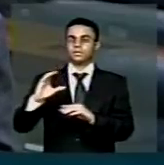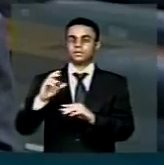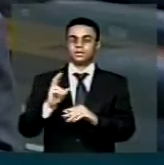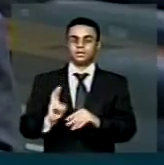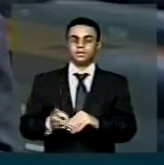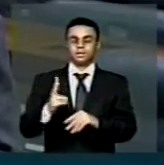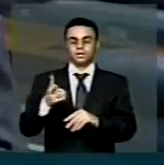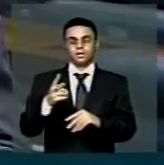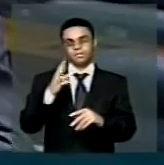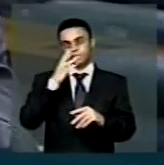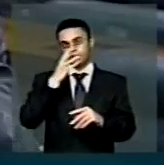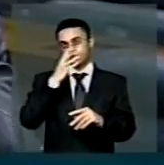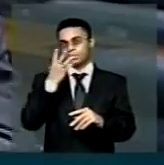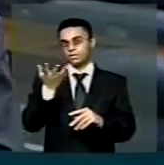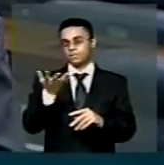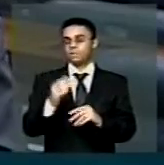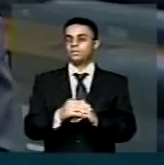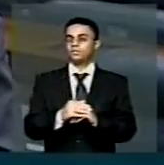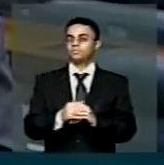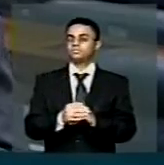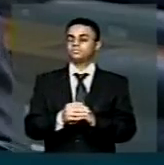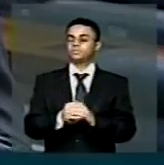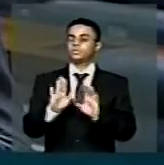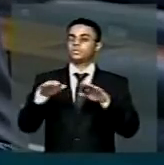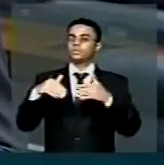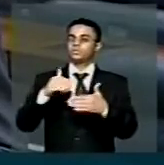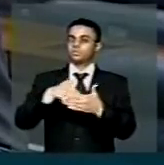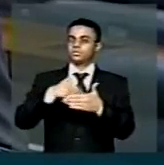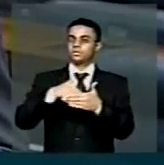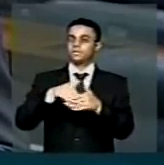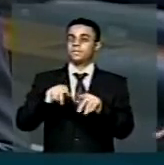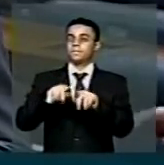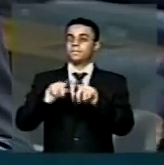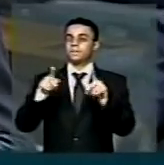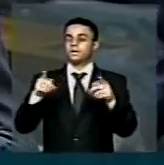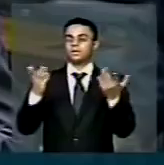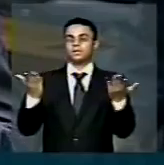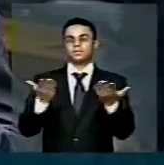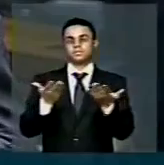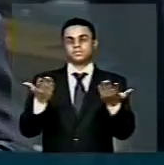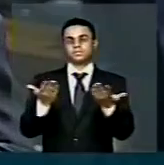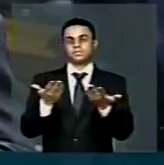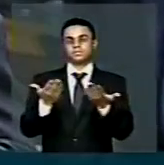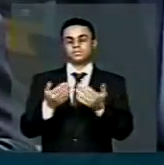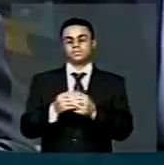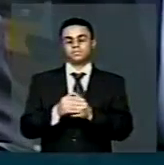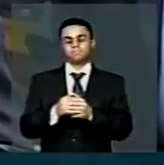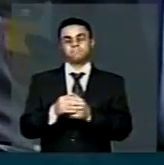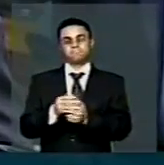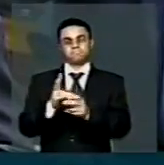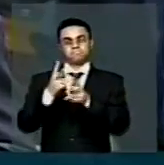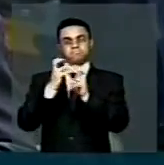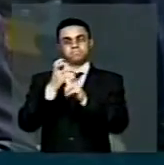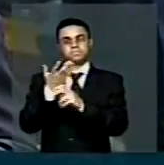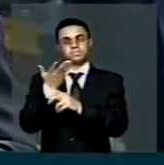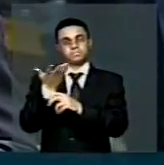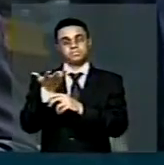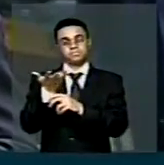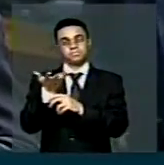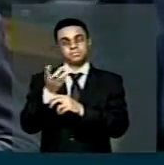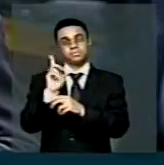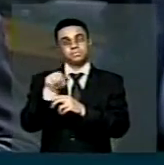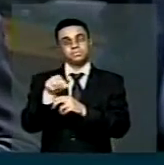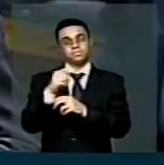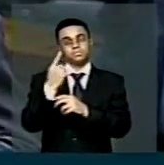lhe admirou nos gramados, mas hoje se reconhece que Vossa Excelência é